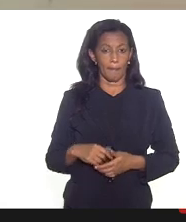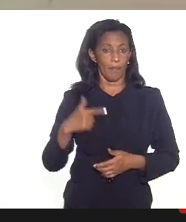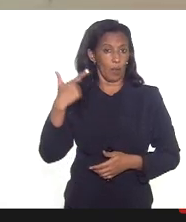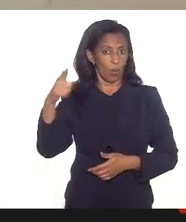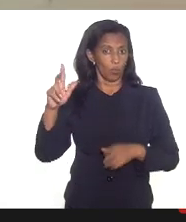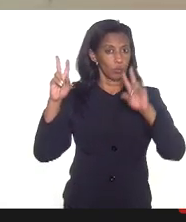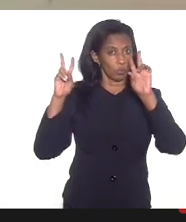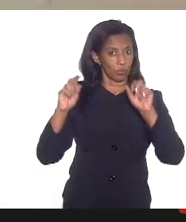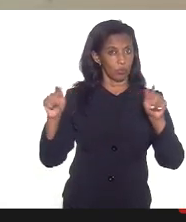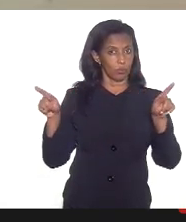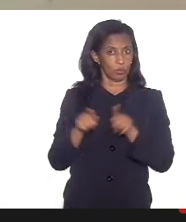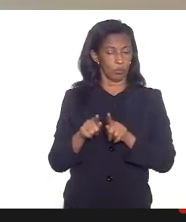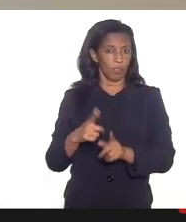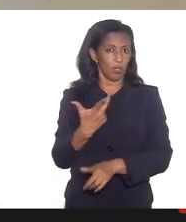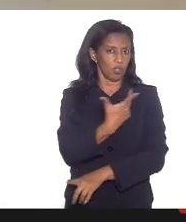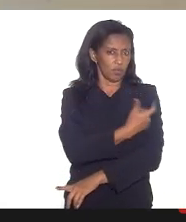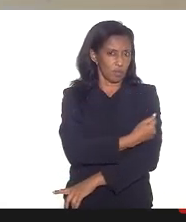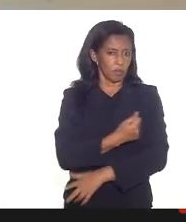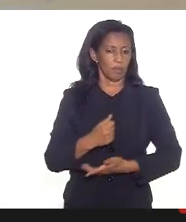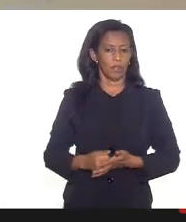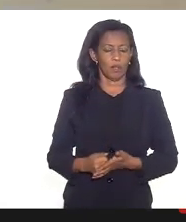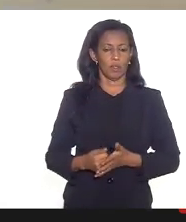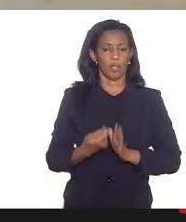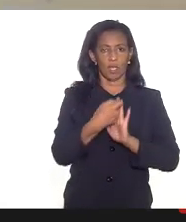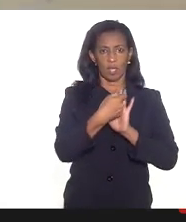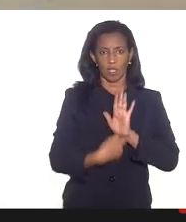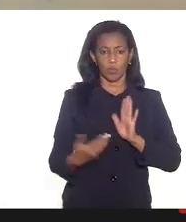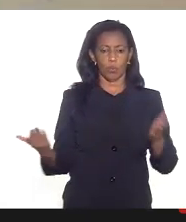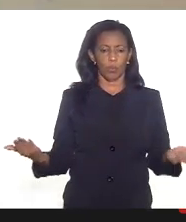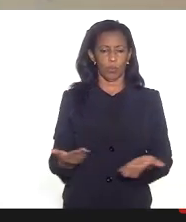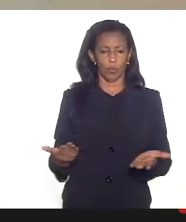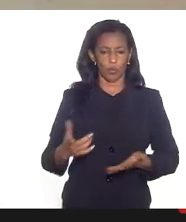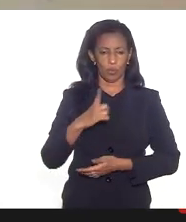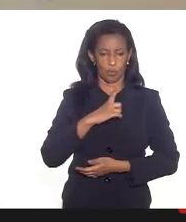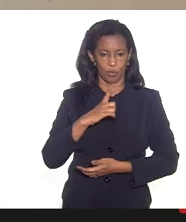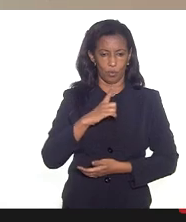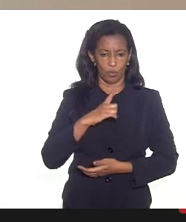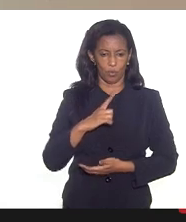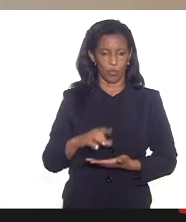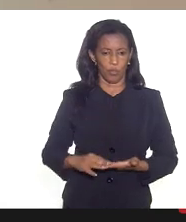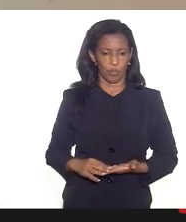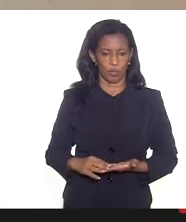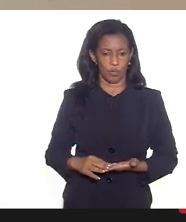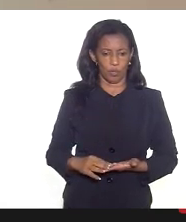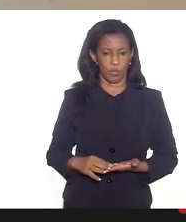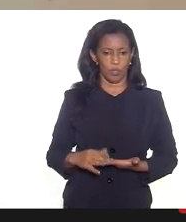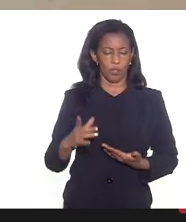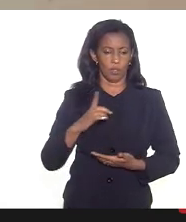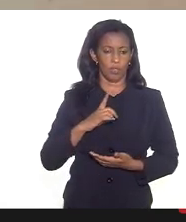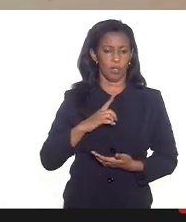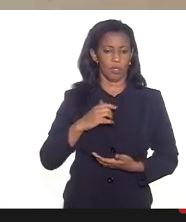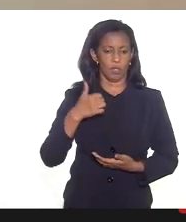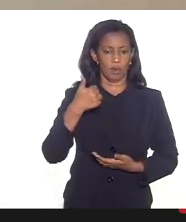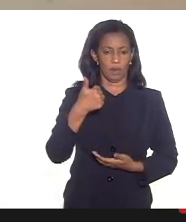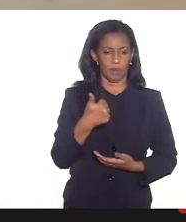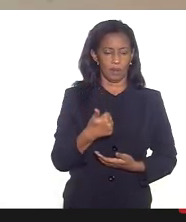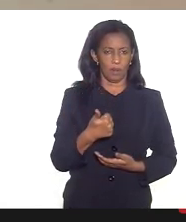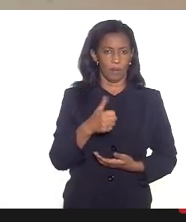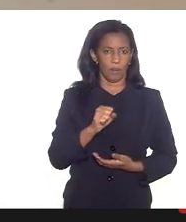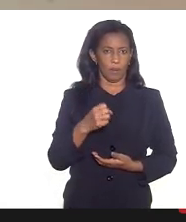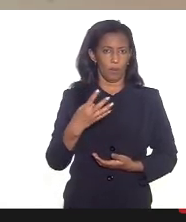outra coisa mais fácil nomes aqui pelo menos um registro que nós temos hoje cerca de 11 mil e oitocentos as